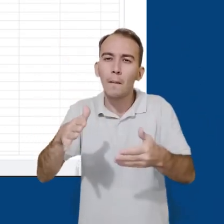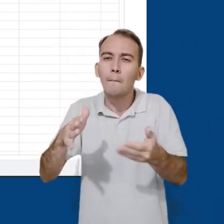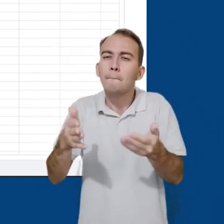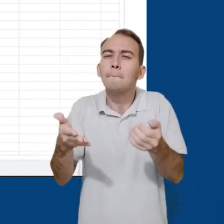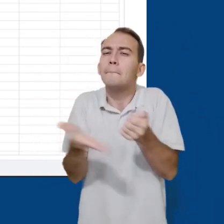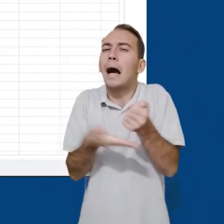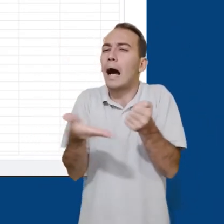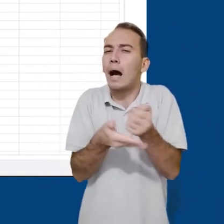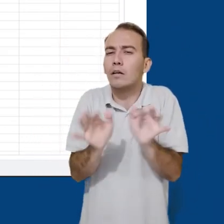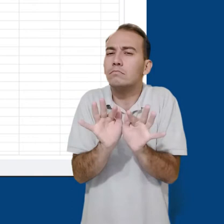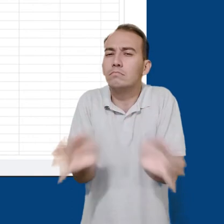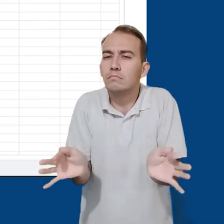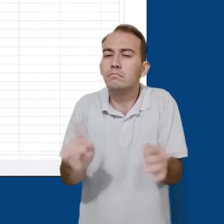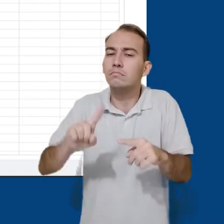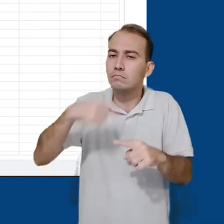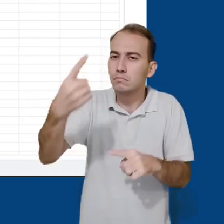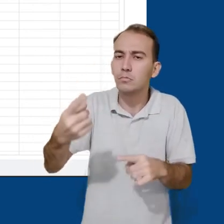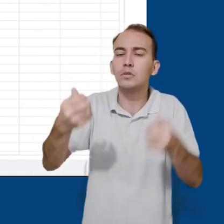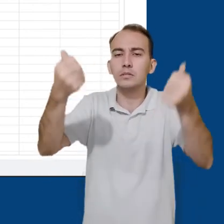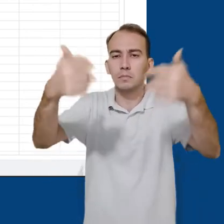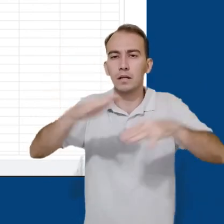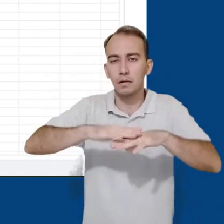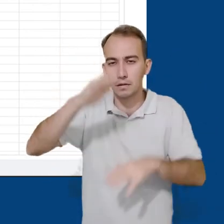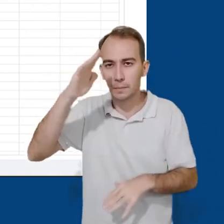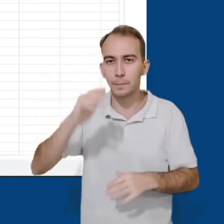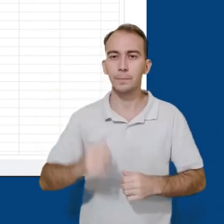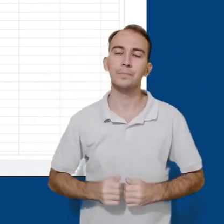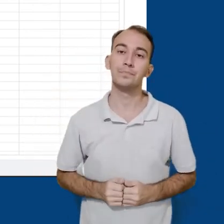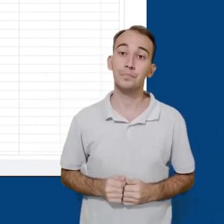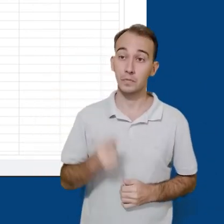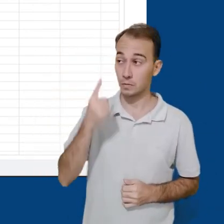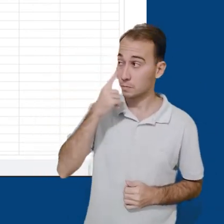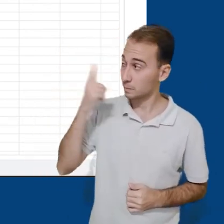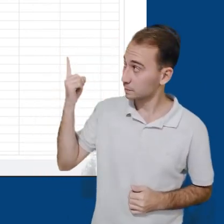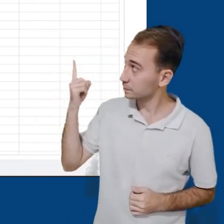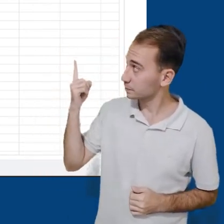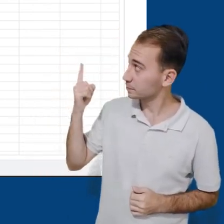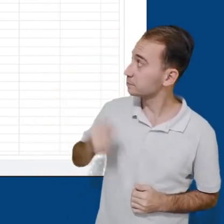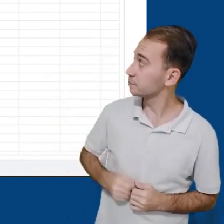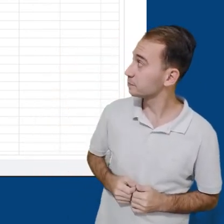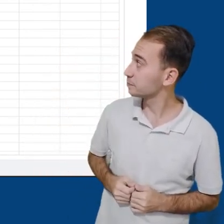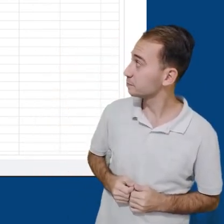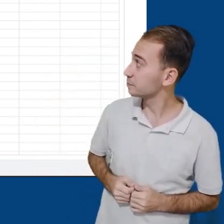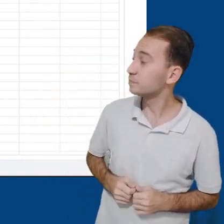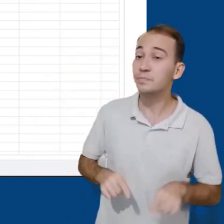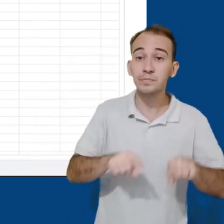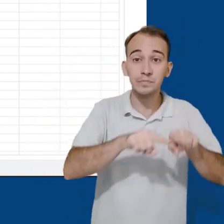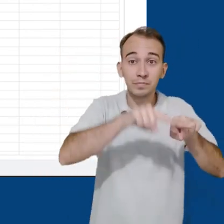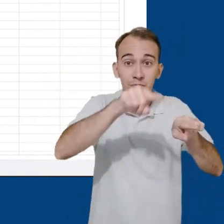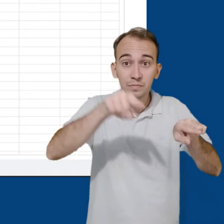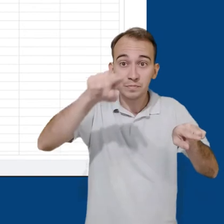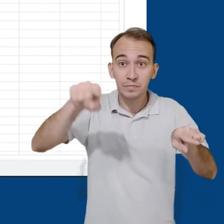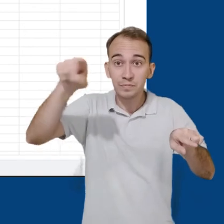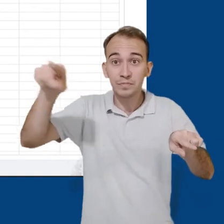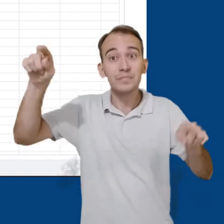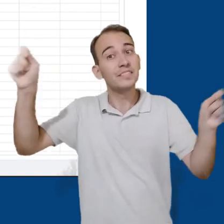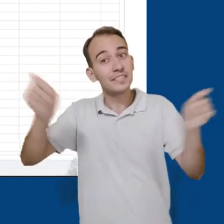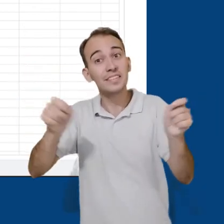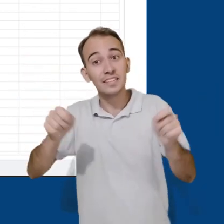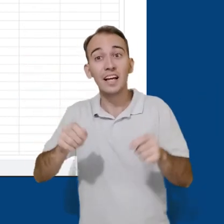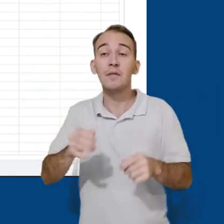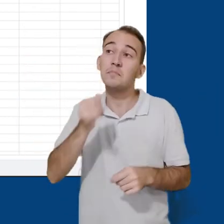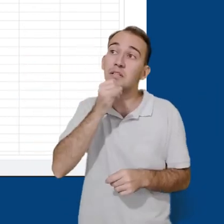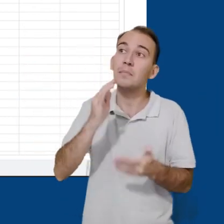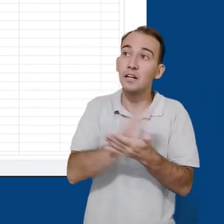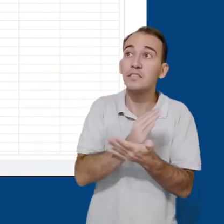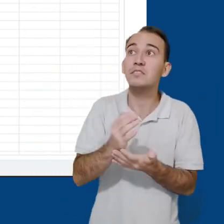do aplicativo por isso seremos bem breve mas podemos inserir um gráfico na nossa planilha para isso selecionamos duas ou mais